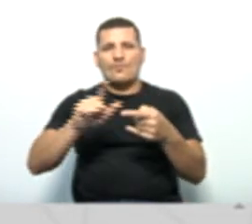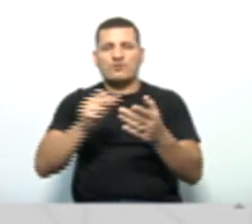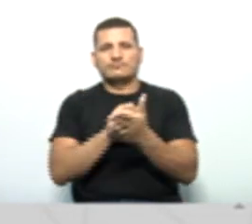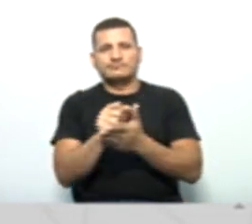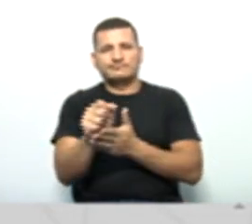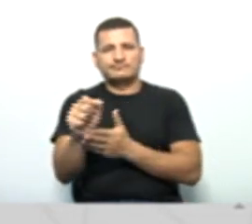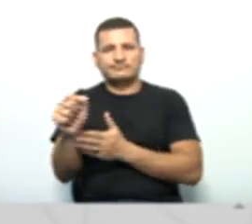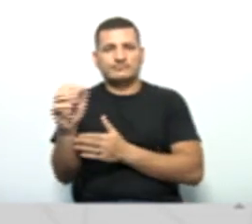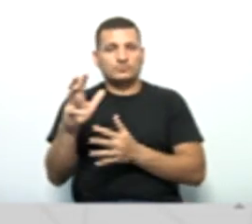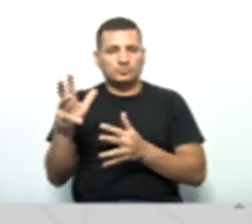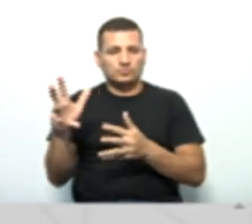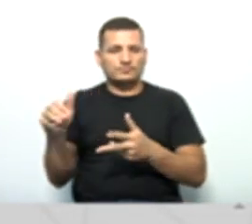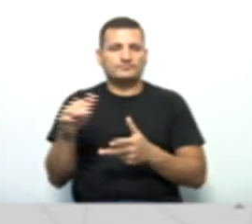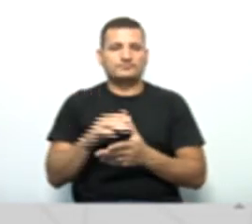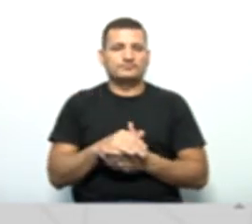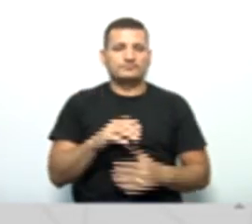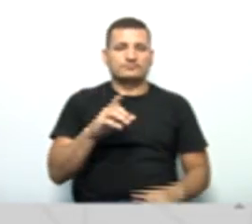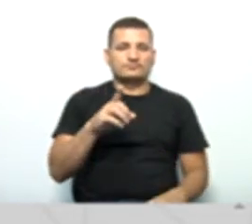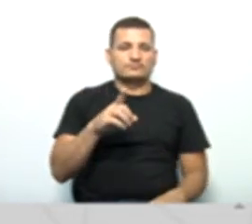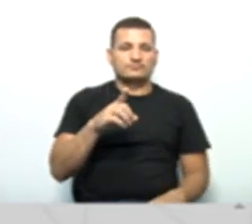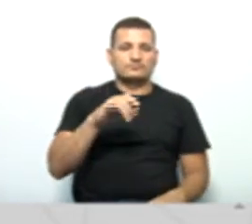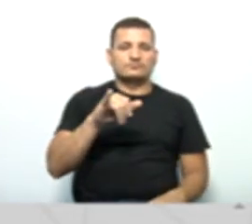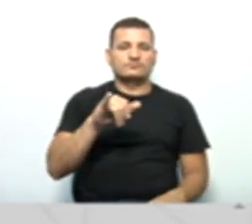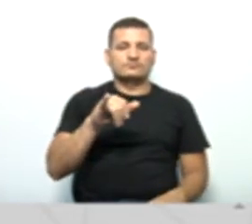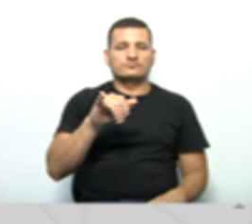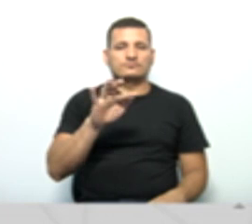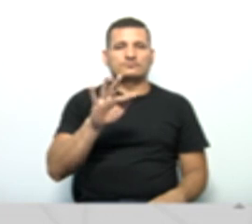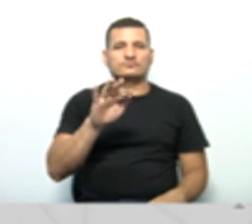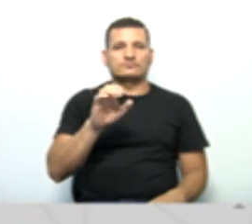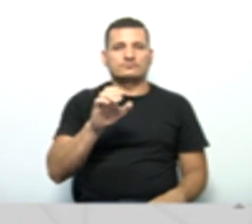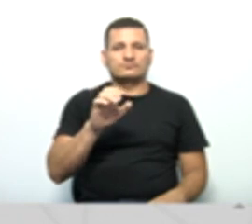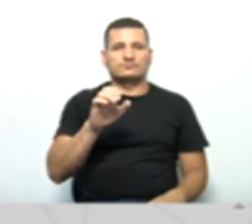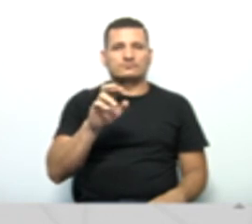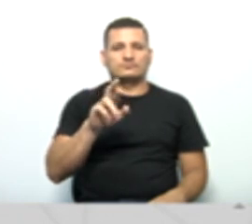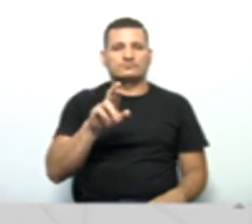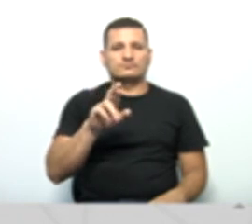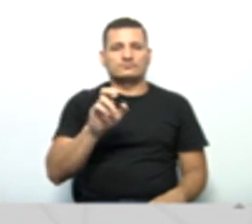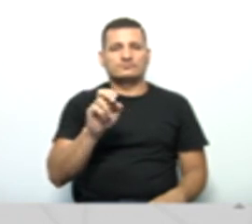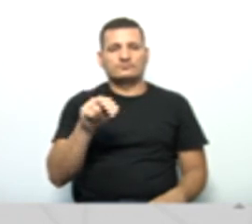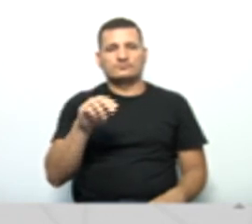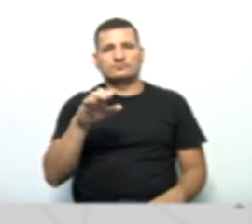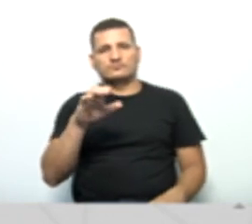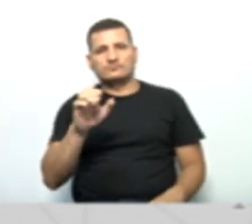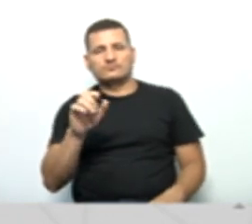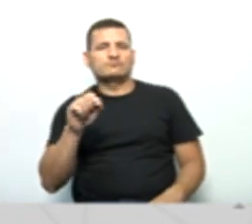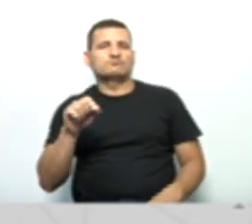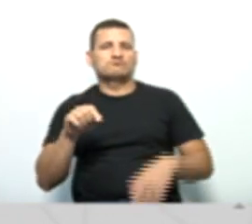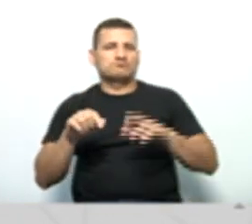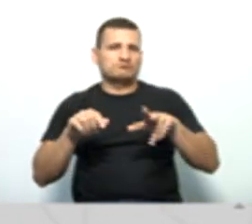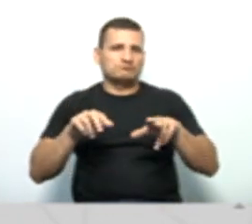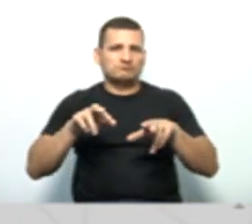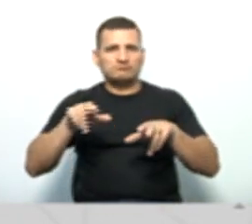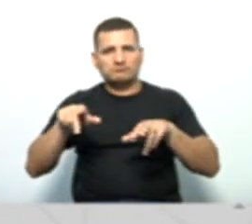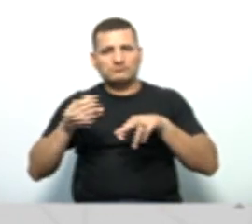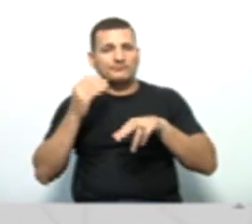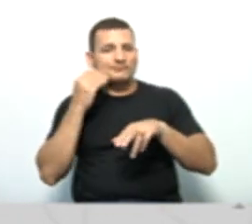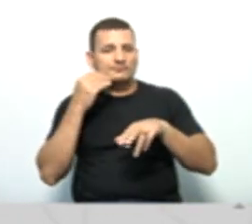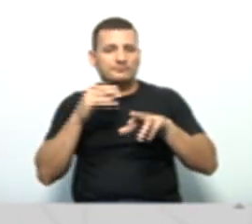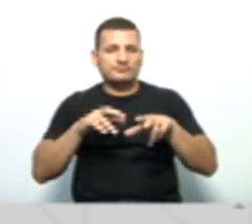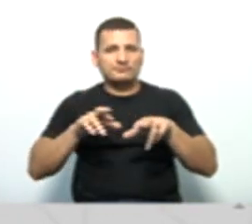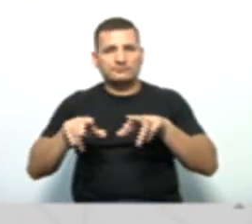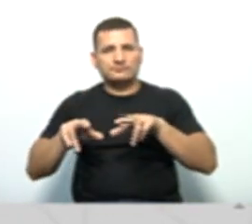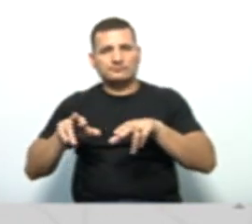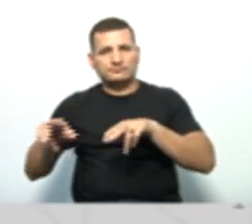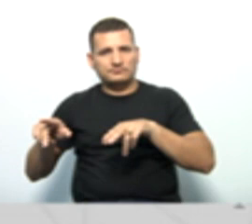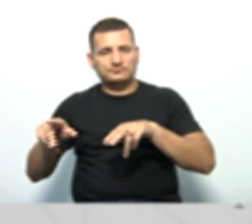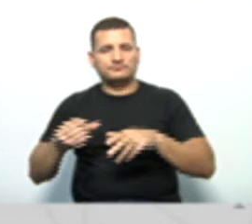o diferente, que é o Y, ele verifica a diferença de um e de outro. Ok? Vamos lá.